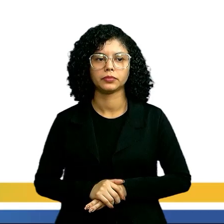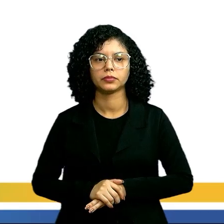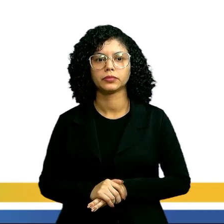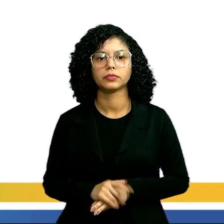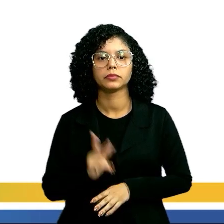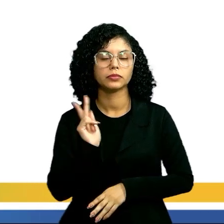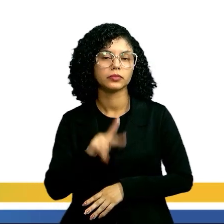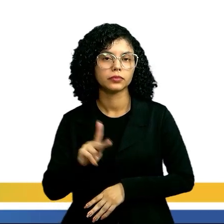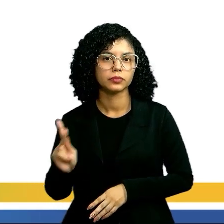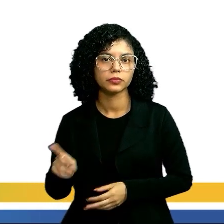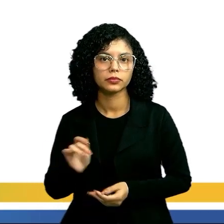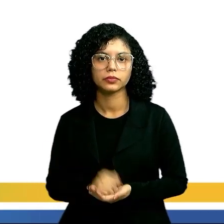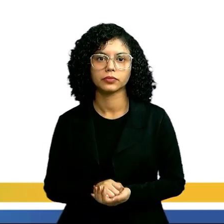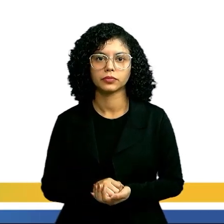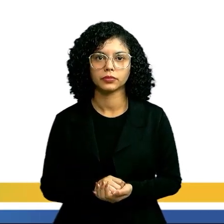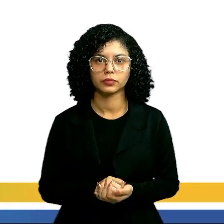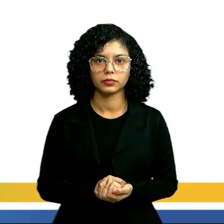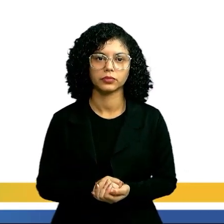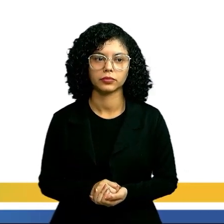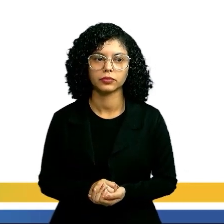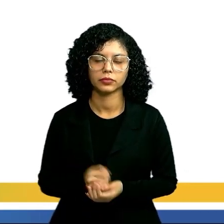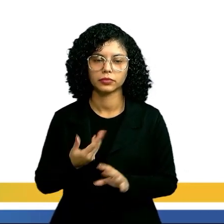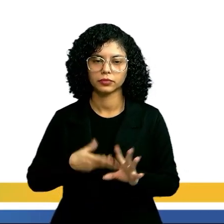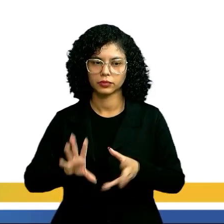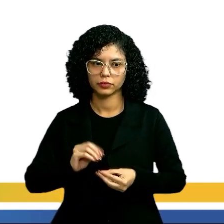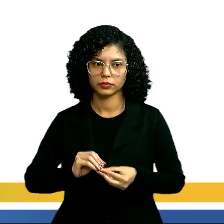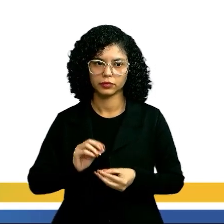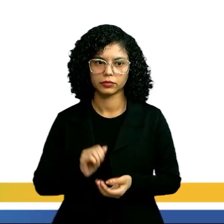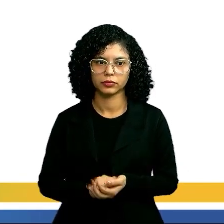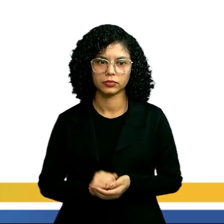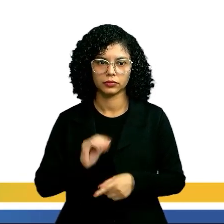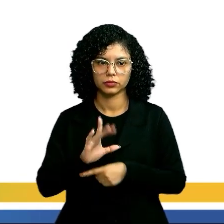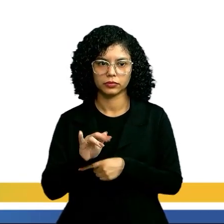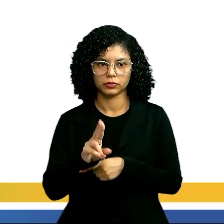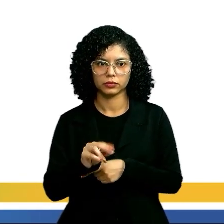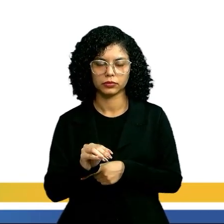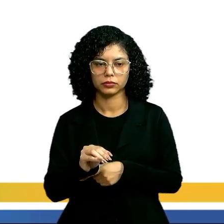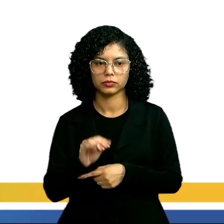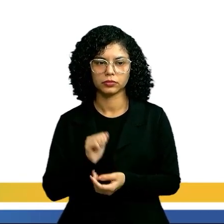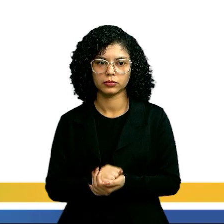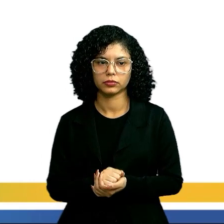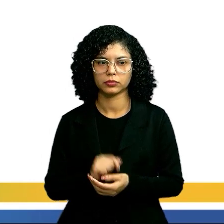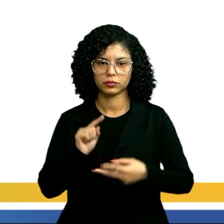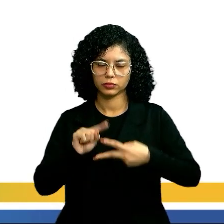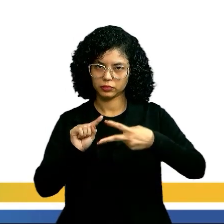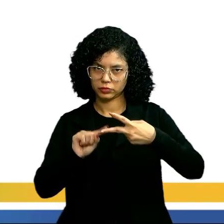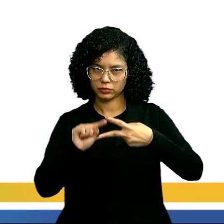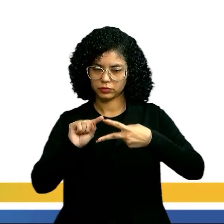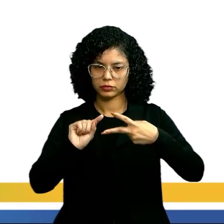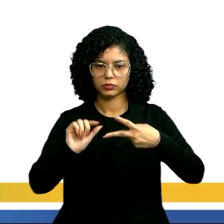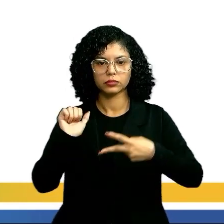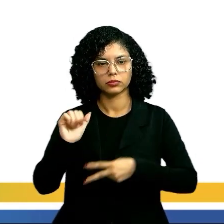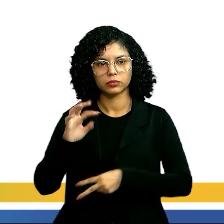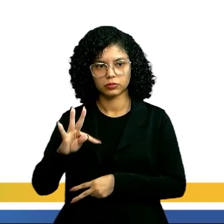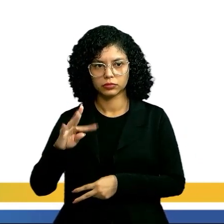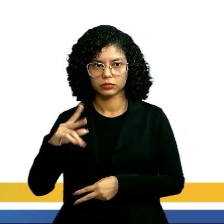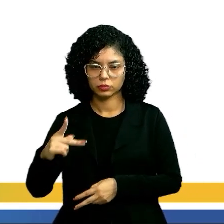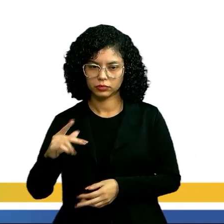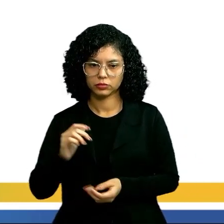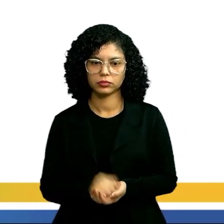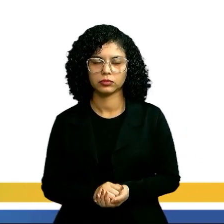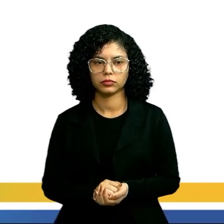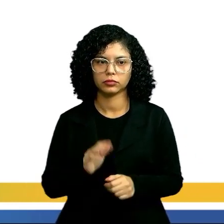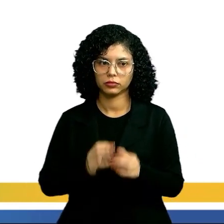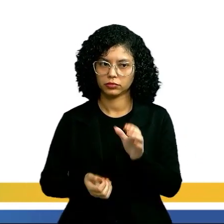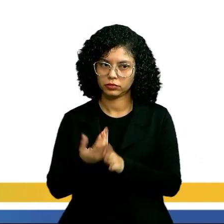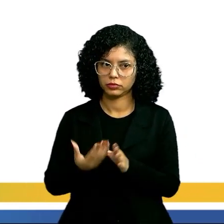Bom, professor, vamos fazer um resumo? Glicólise, citoplasma, 2 ATPs são produzidos. O que mais interessa